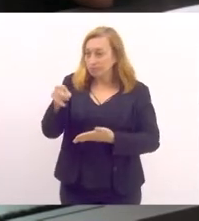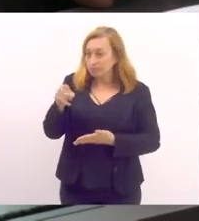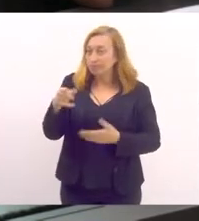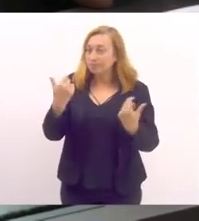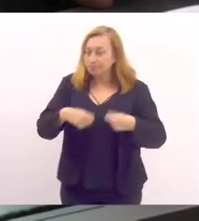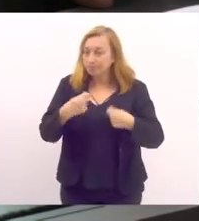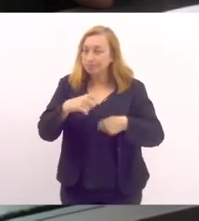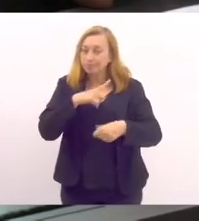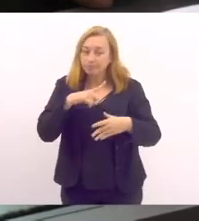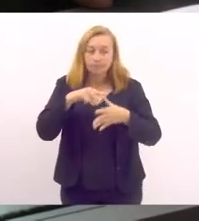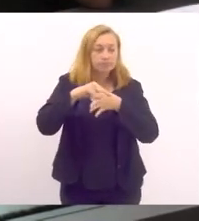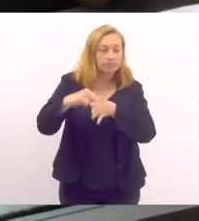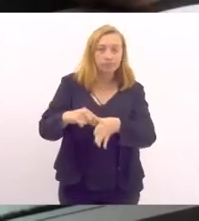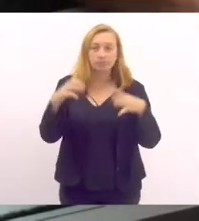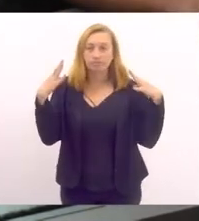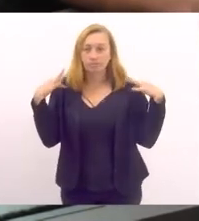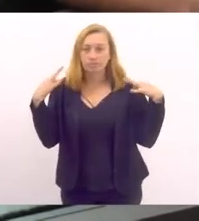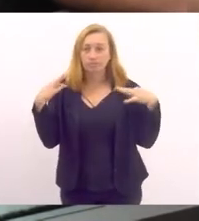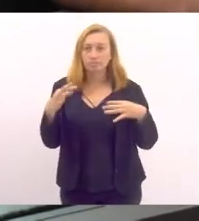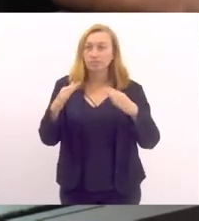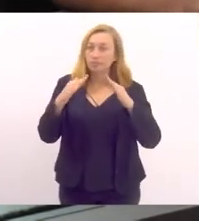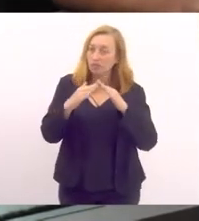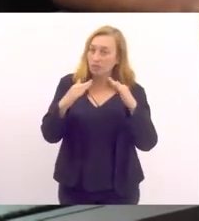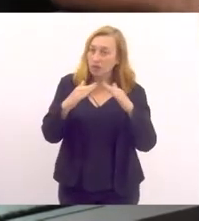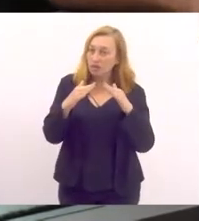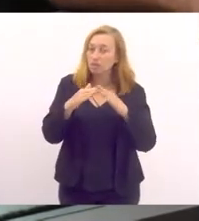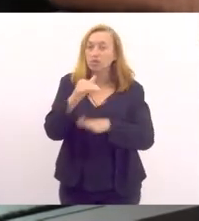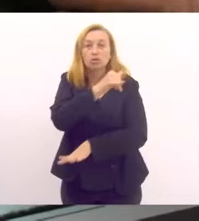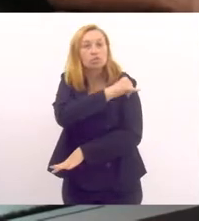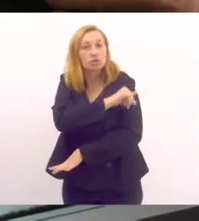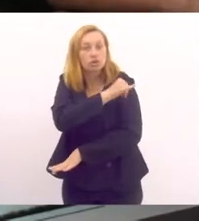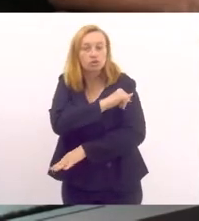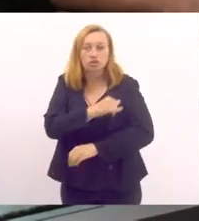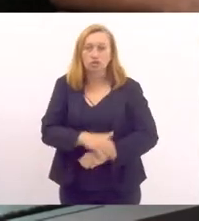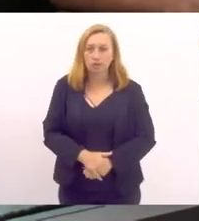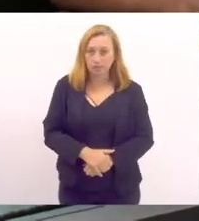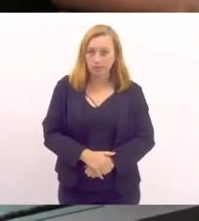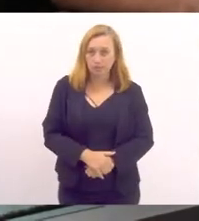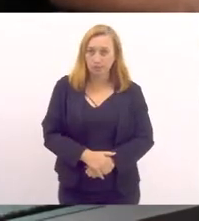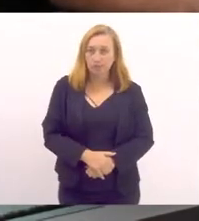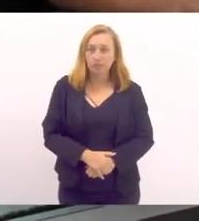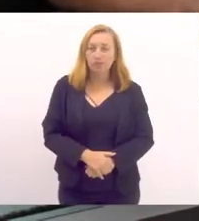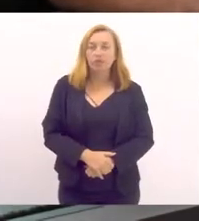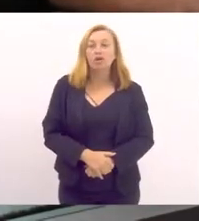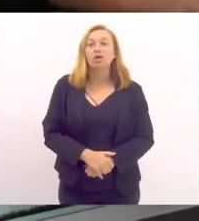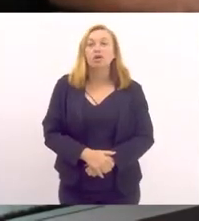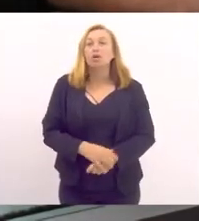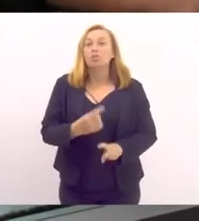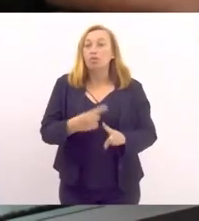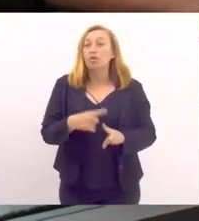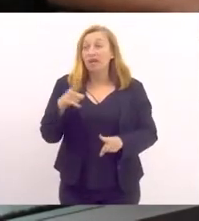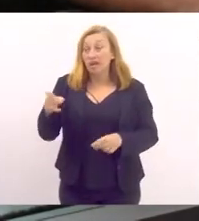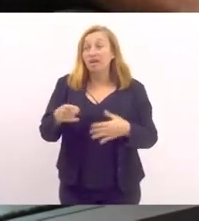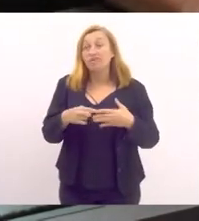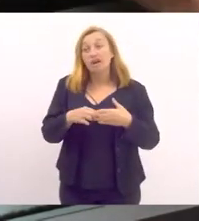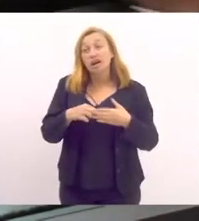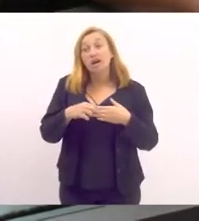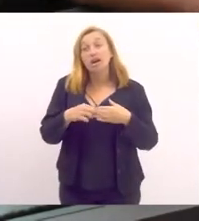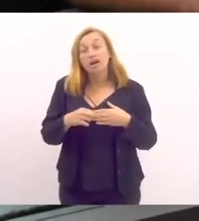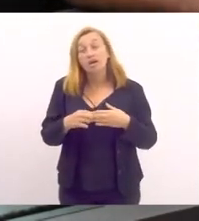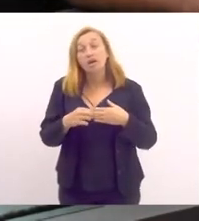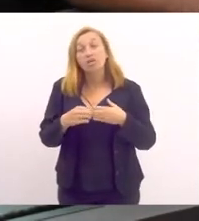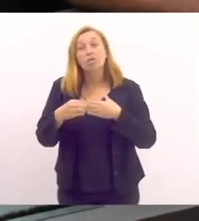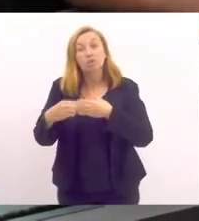guia de turismo morador do Rio de Janeiro. Vai ser assim, porque ele vai te acompanhar, ele vai ser o